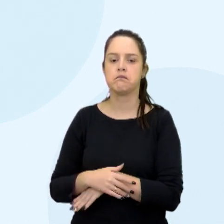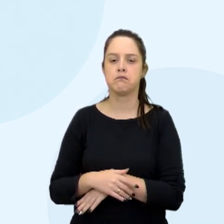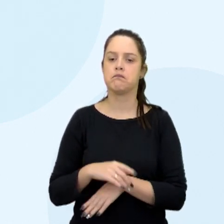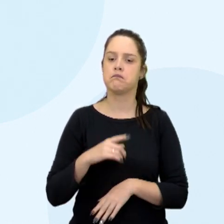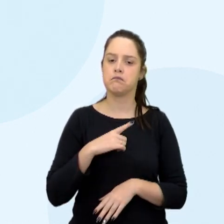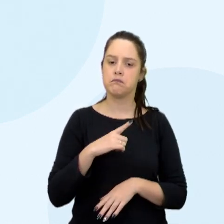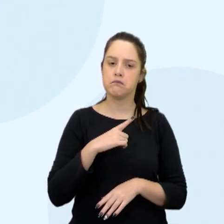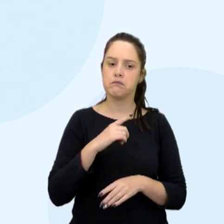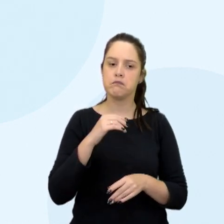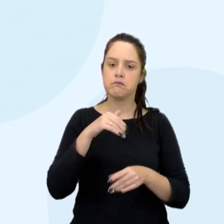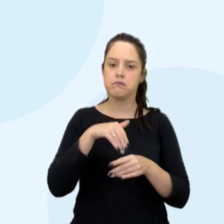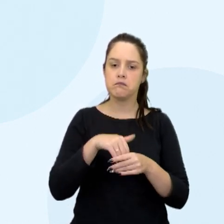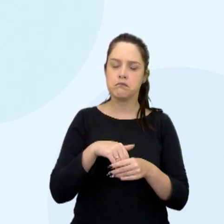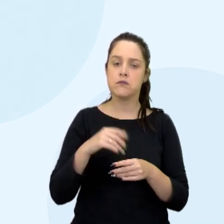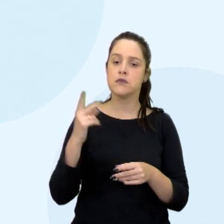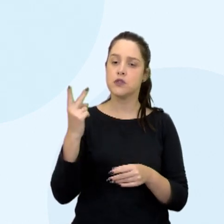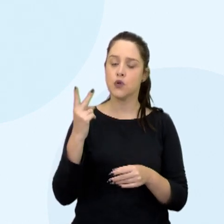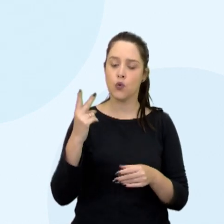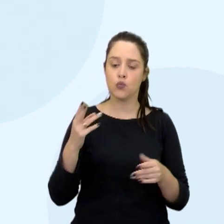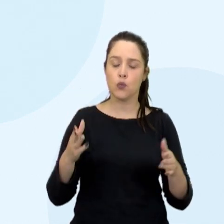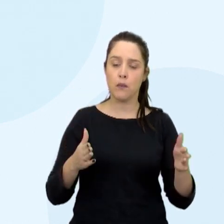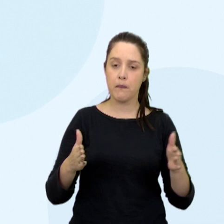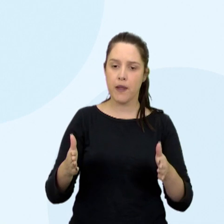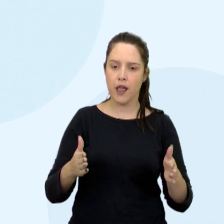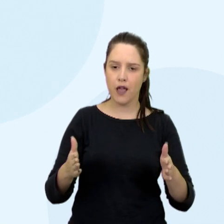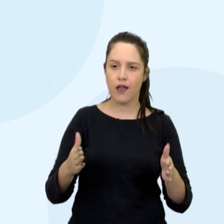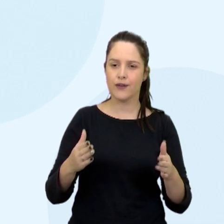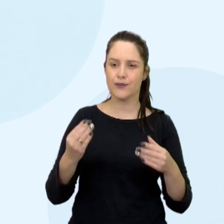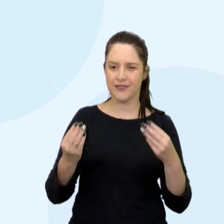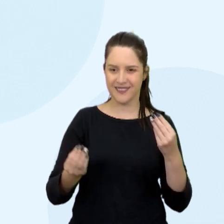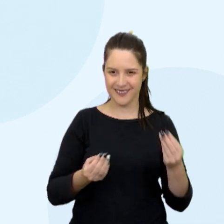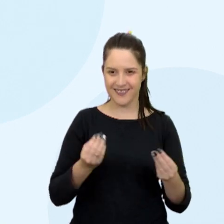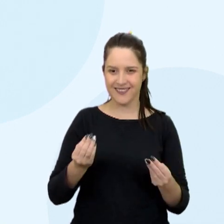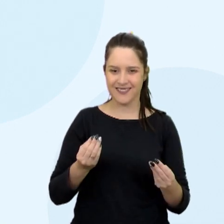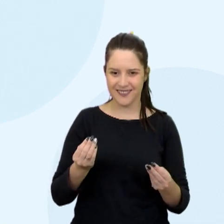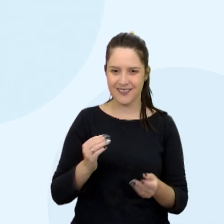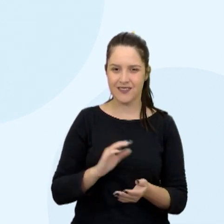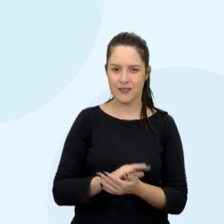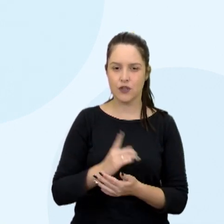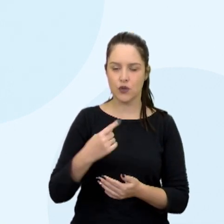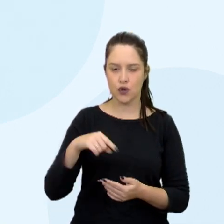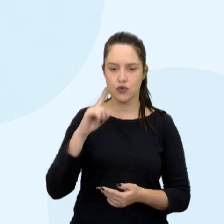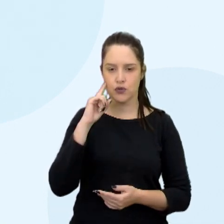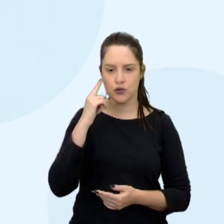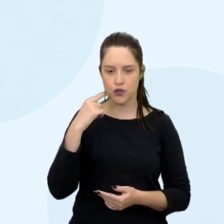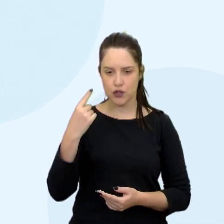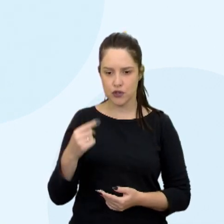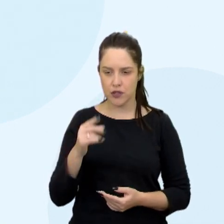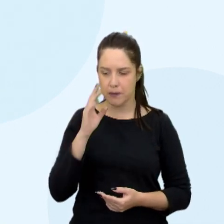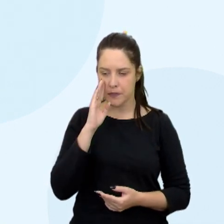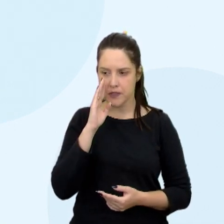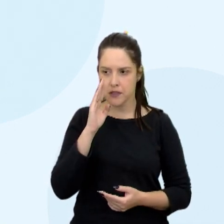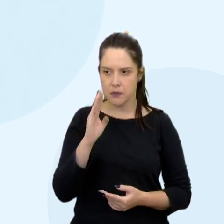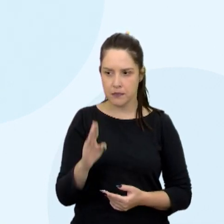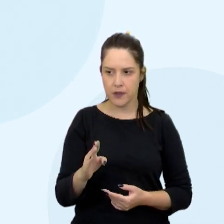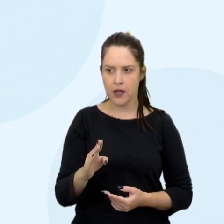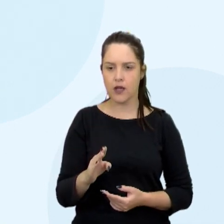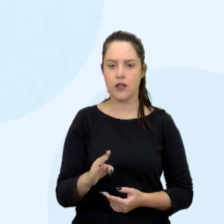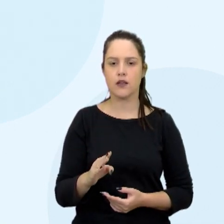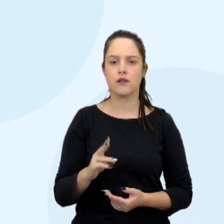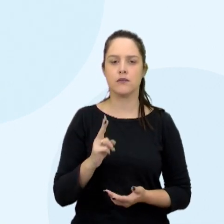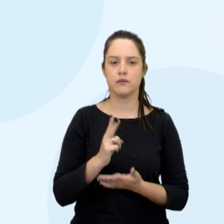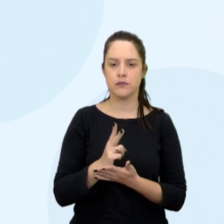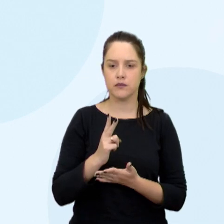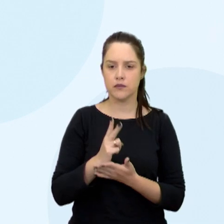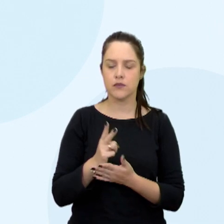tem um fundo, um segundo plano, né? Atrás do nosso objeto principal, que é a mulher, mas ele tem ali,